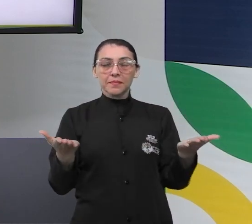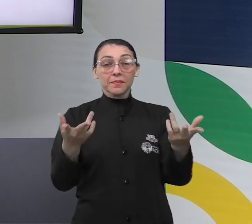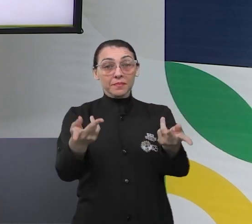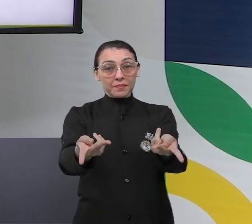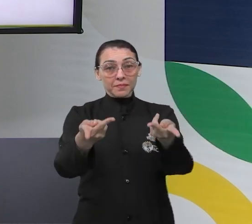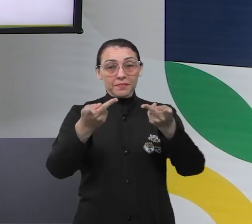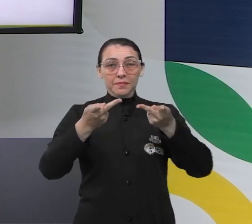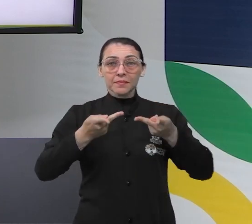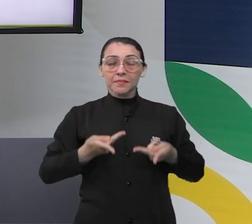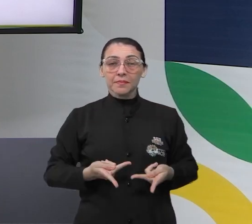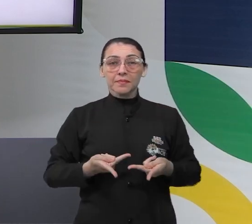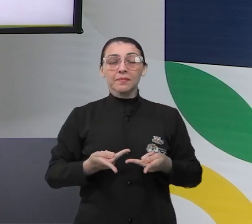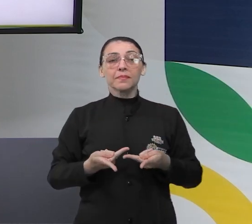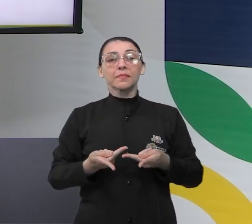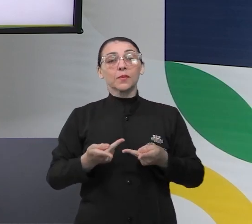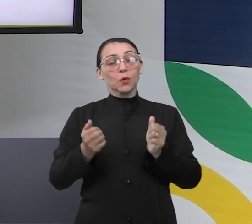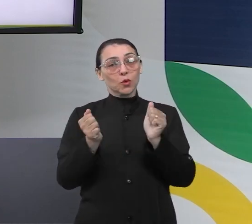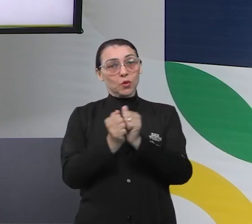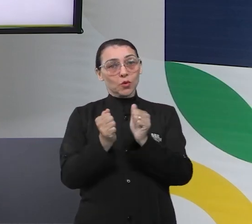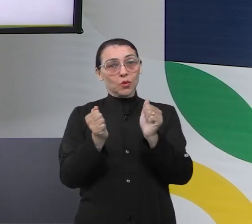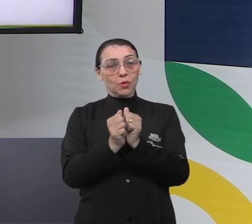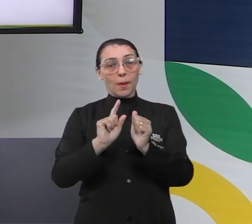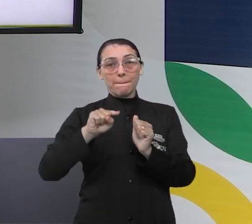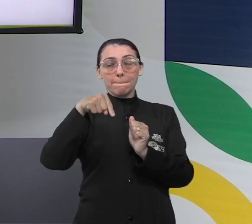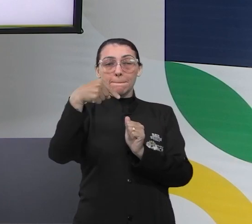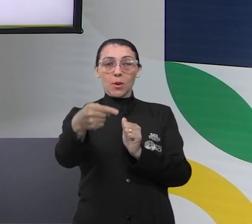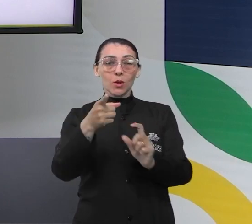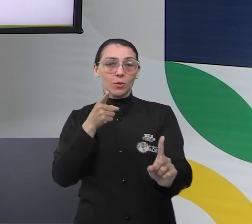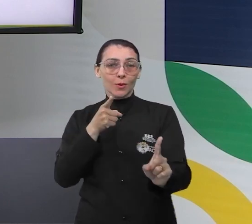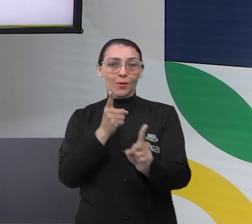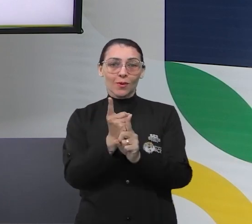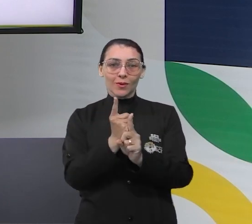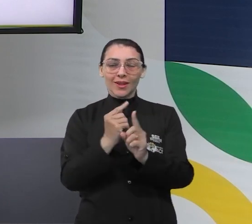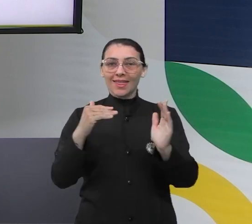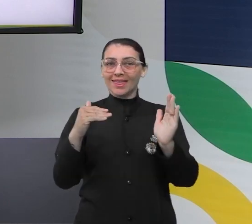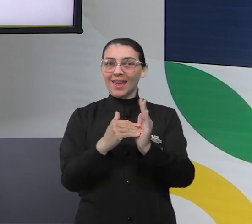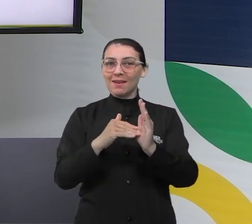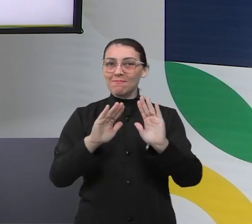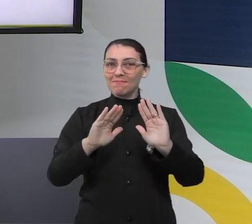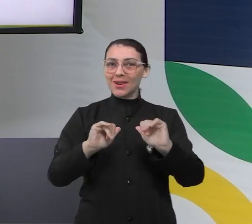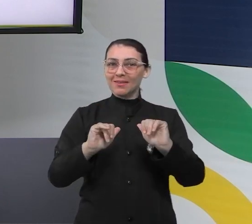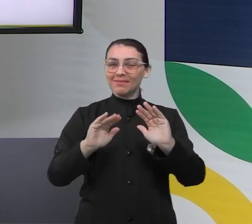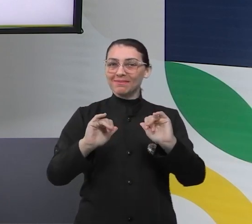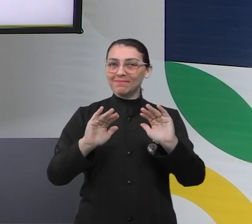e convido-os a estarem comigo no nosso próximo encontro. Até lá!